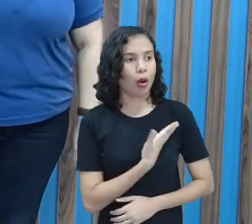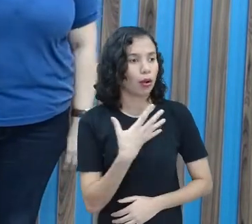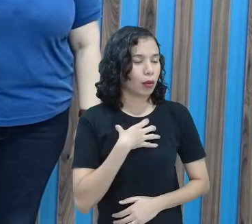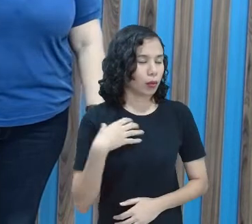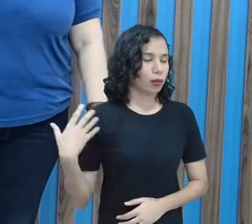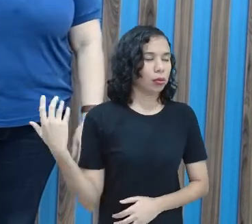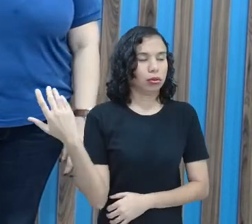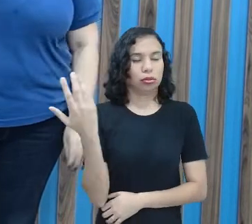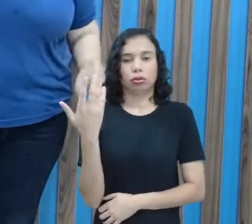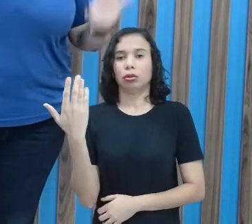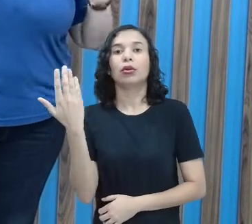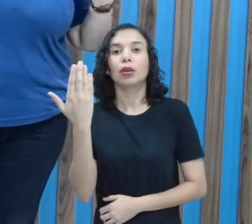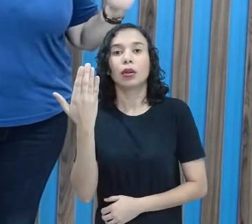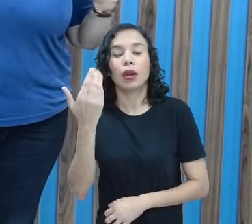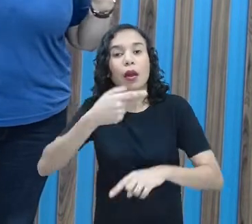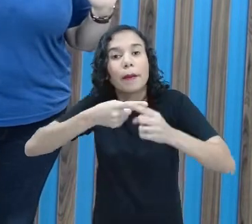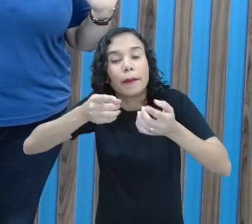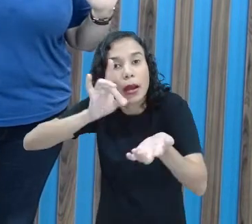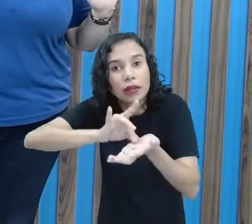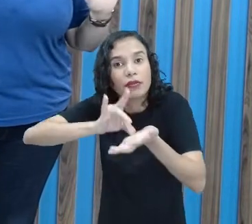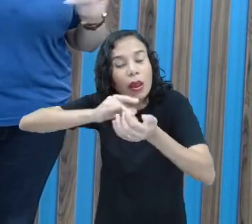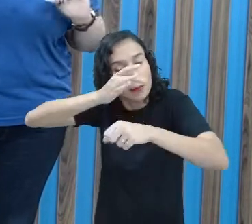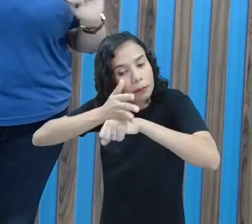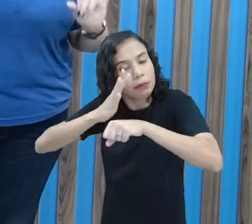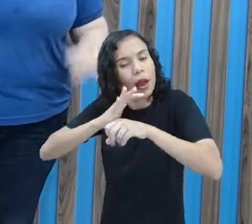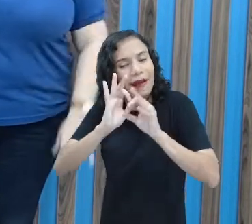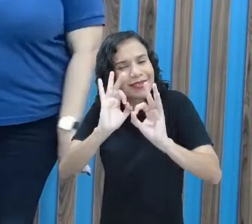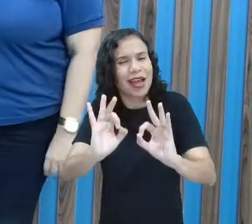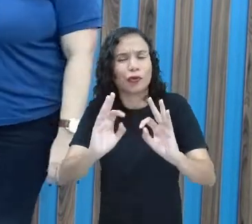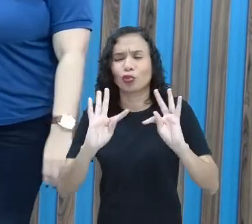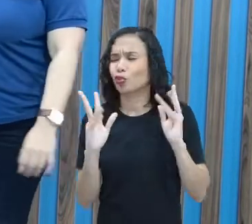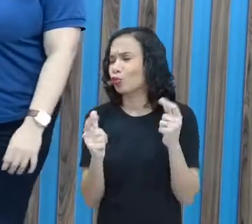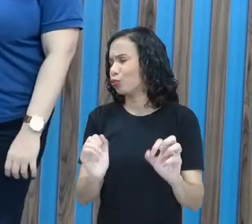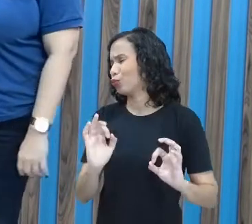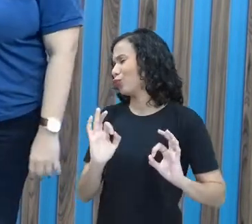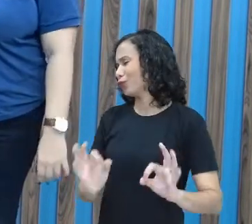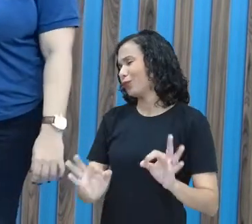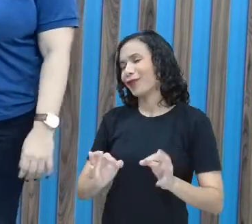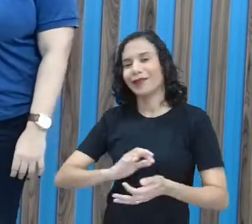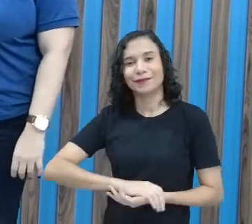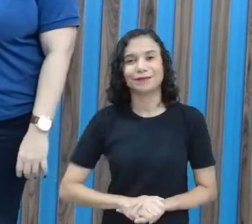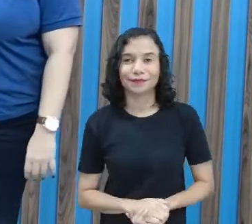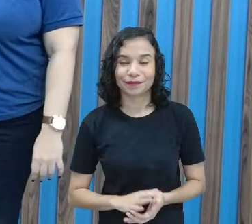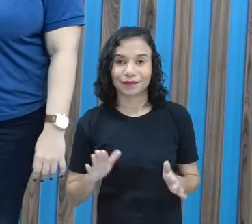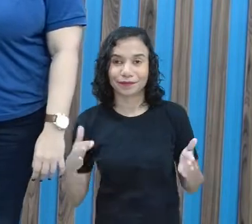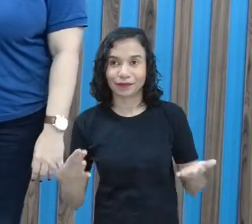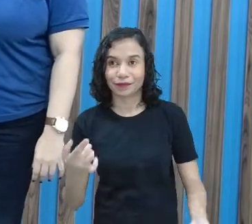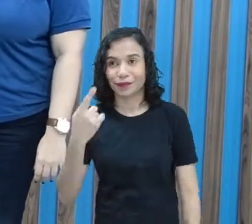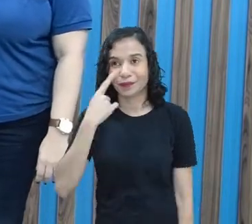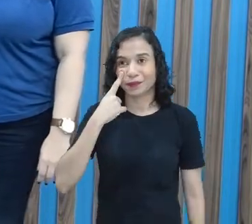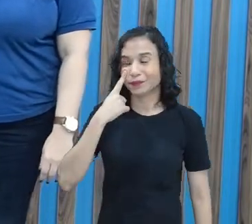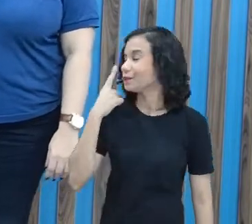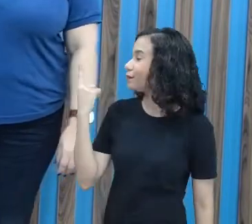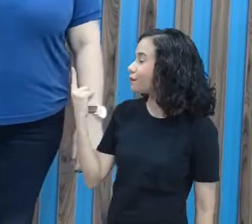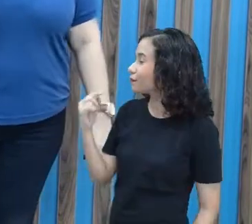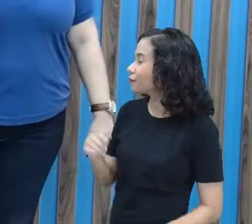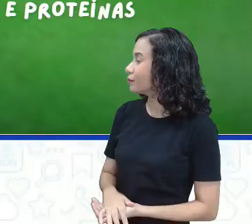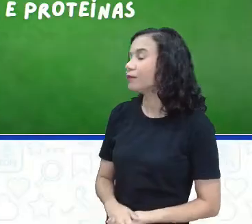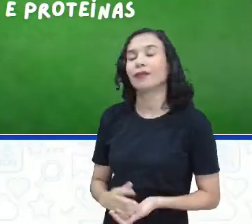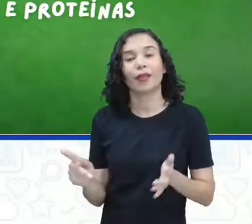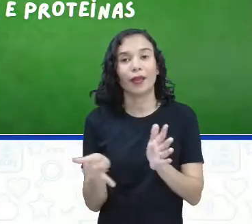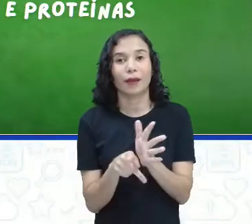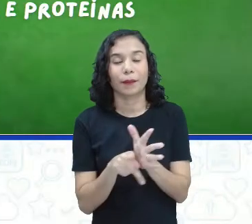tá certo? Mas se a gente está funcionando direitinho, tá tudo certo. Então, vamos lá seguir, ó.